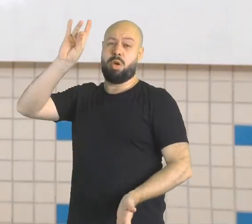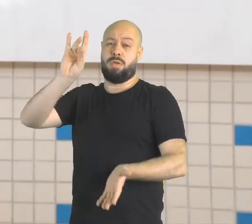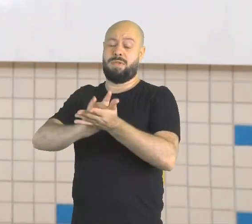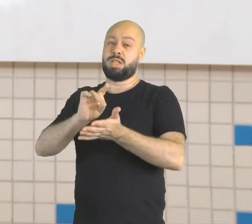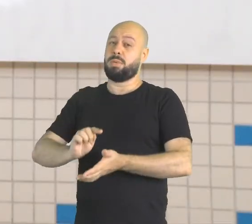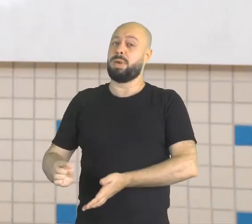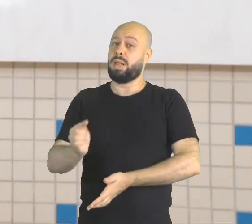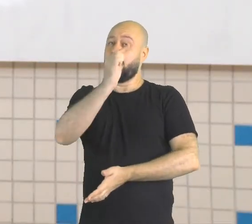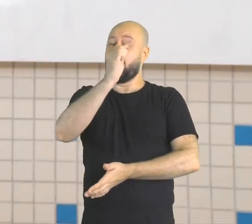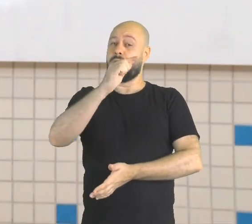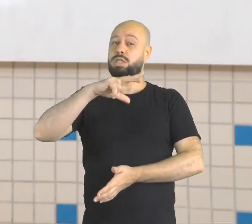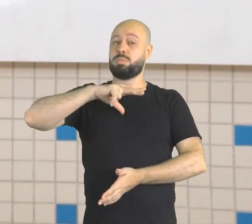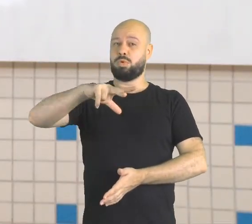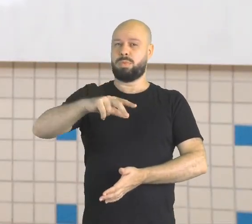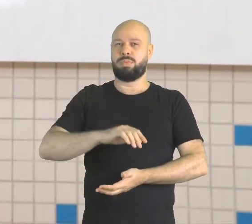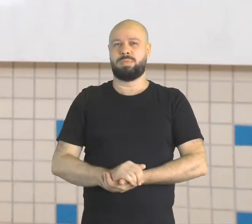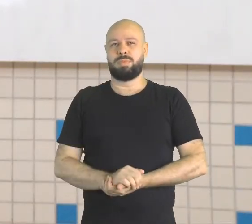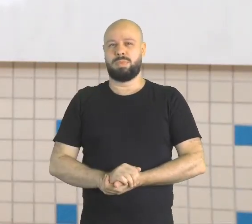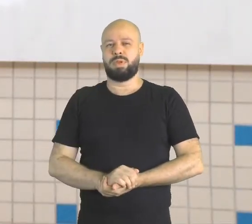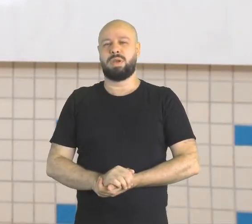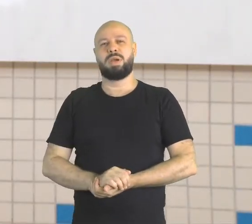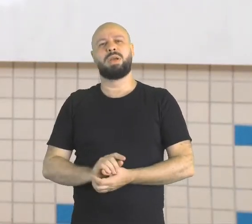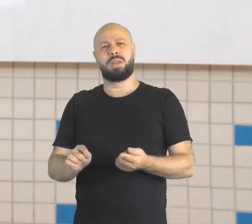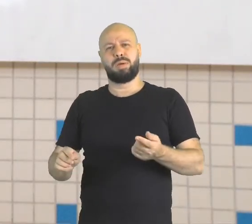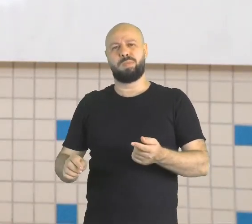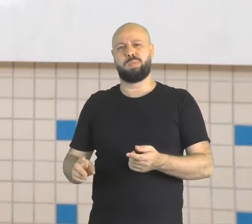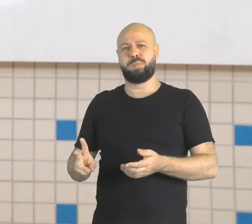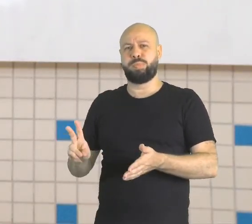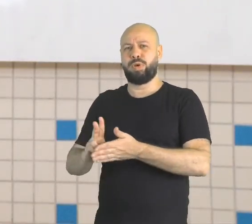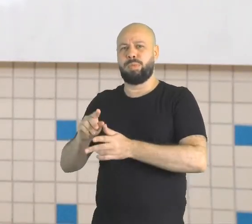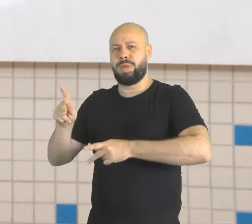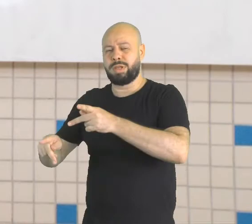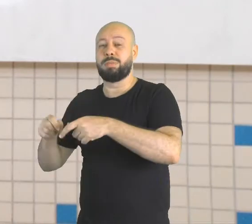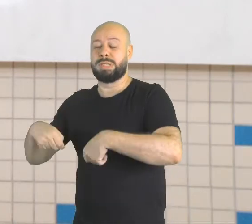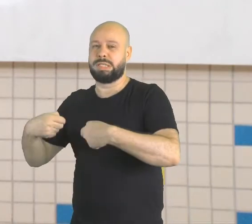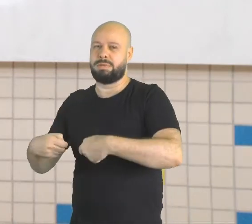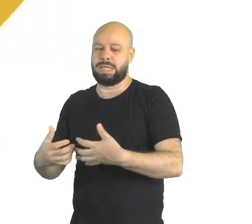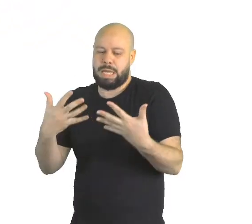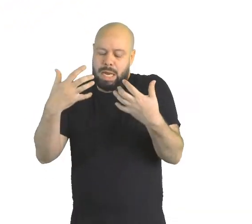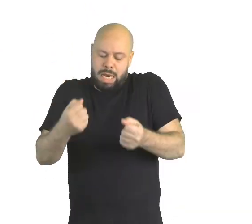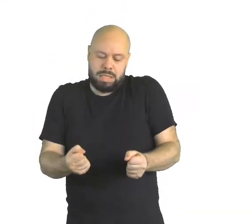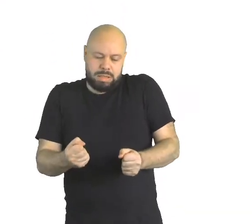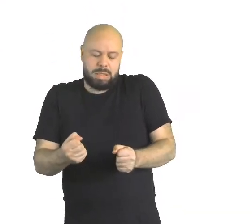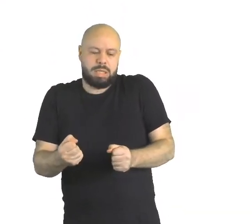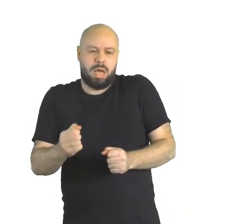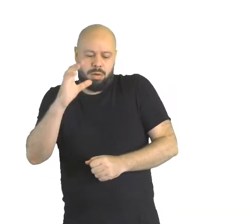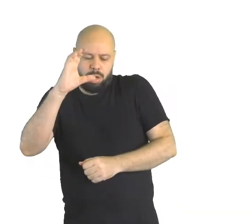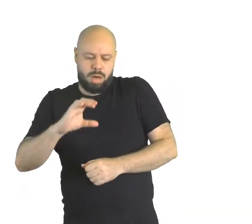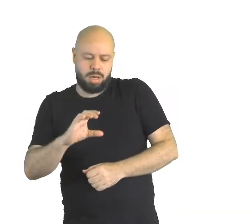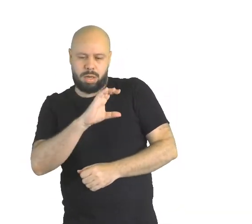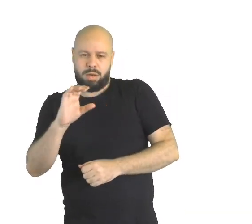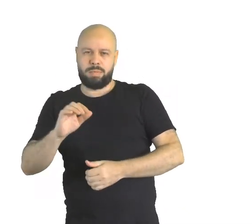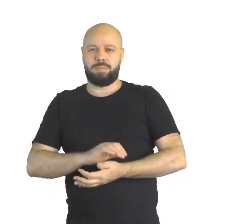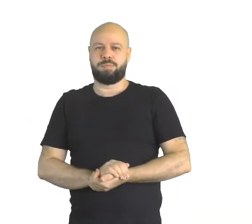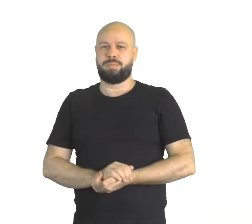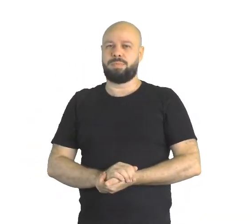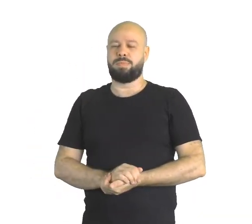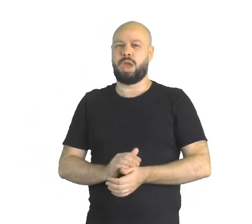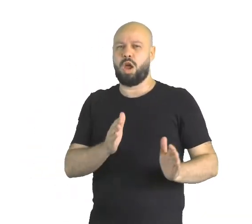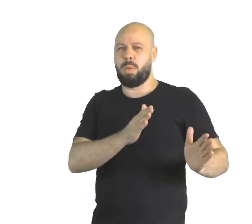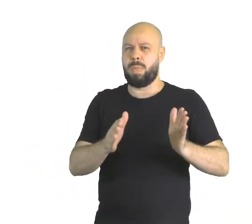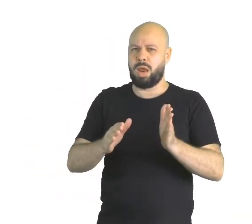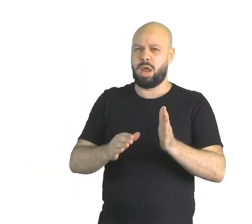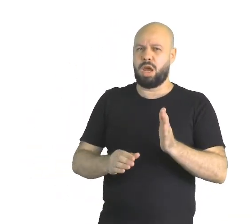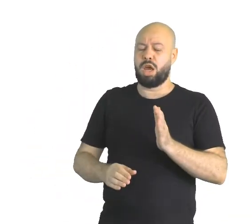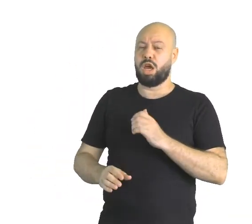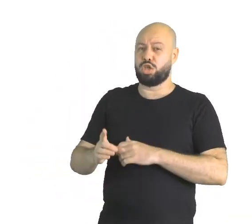nativos tinham que aceitar o processo de catequização. Durante o governo de Dom Pedro I, nós temos